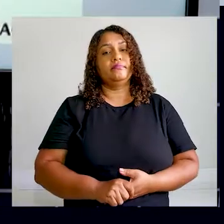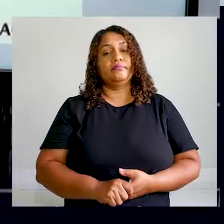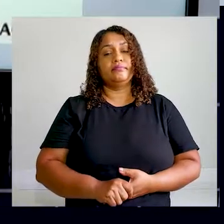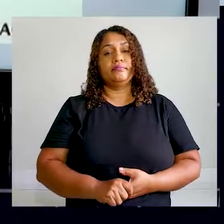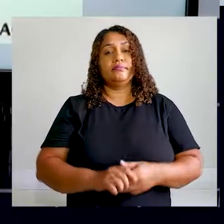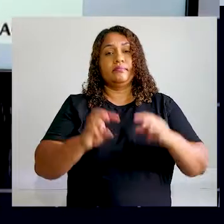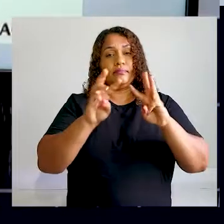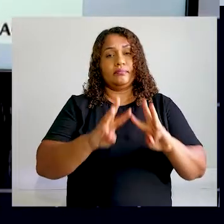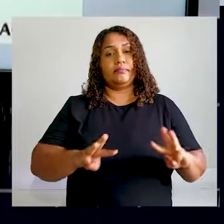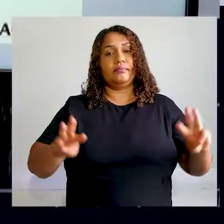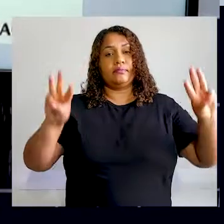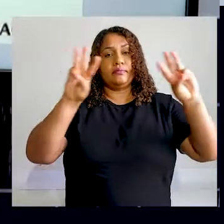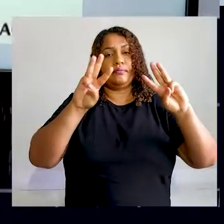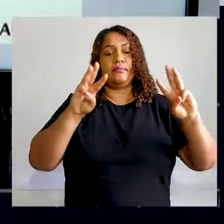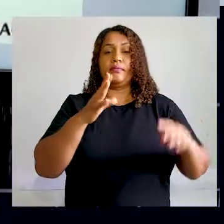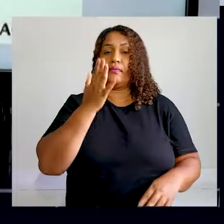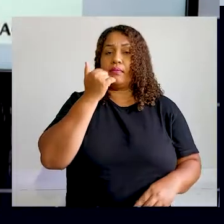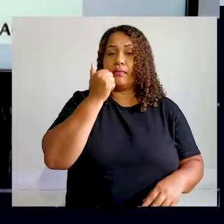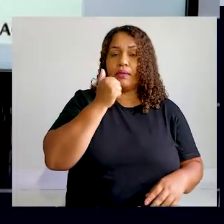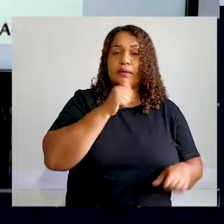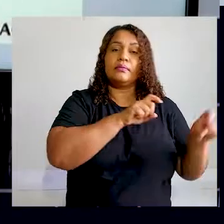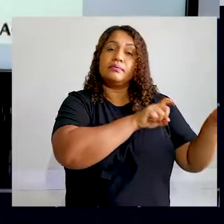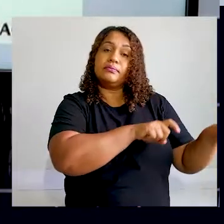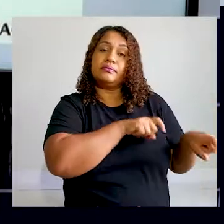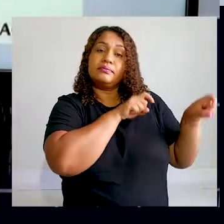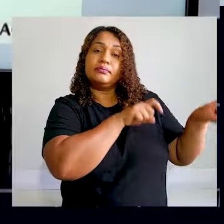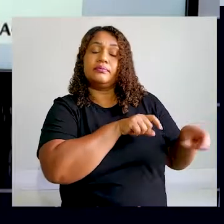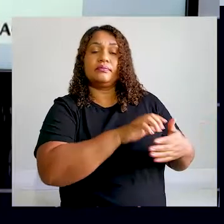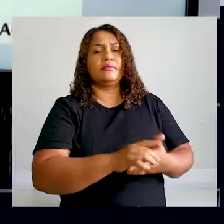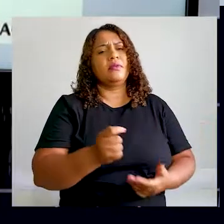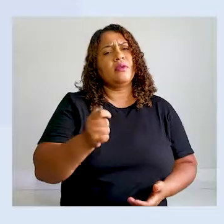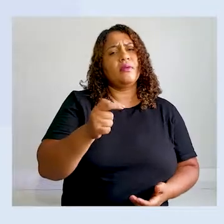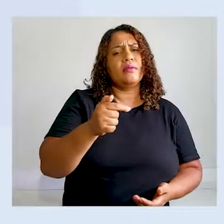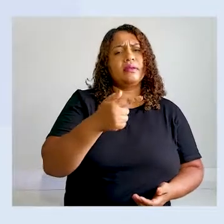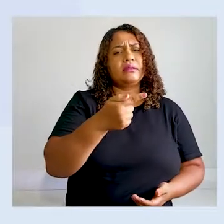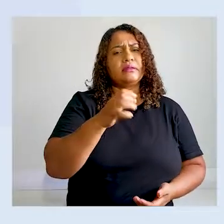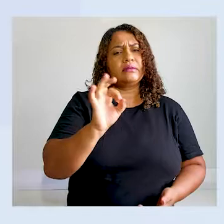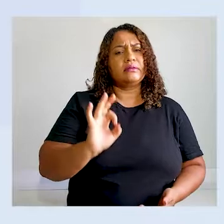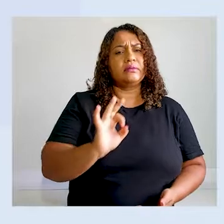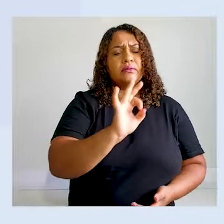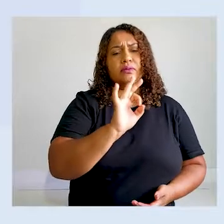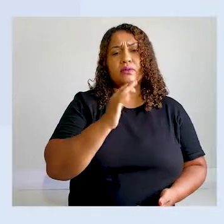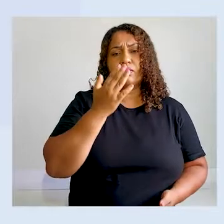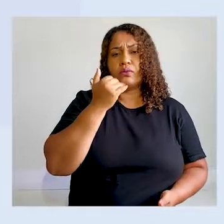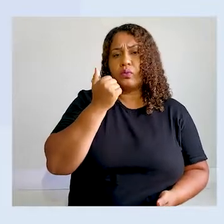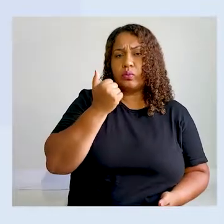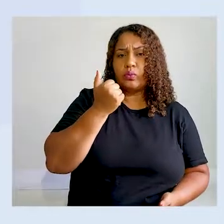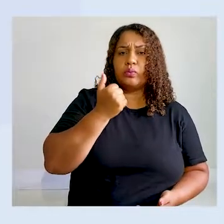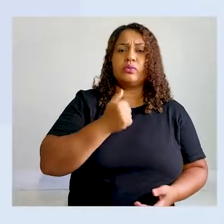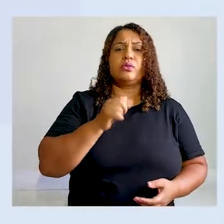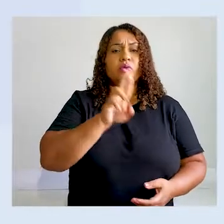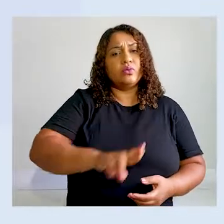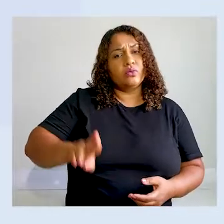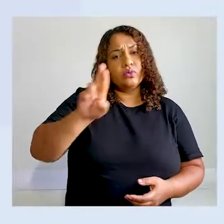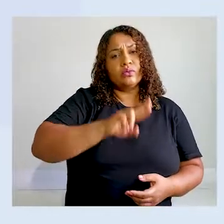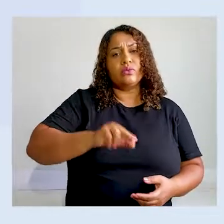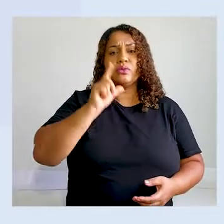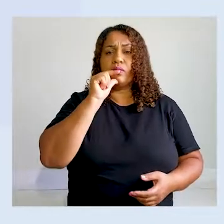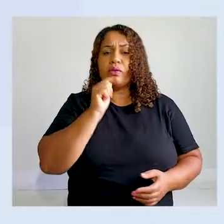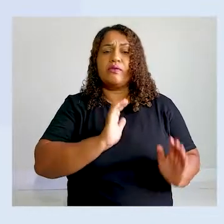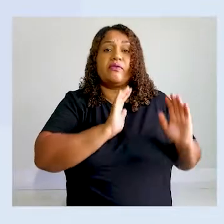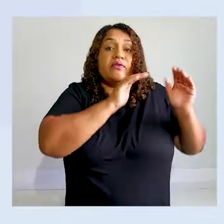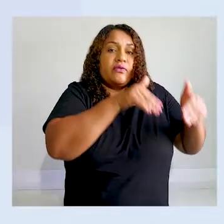Segundo a Organização das Nações Unidas para a Alimentação e Agricultura, quase 70% do consumo de água